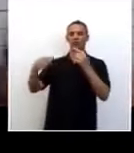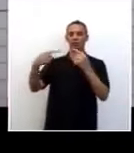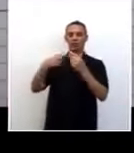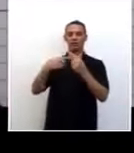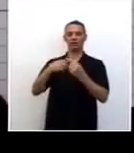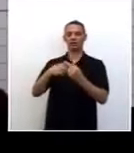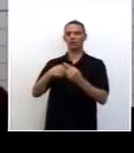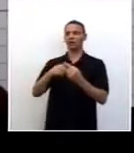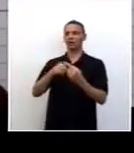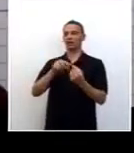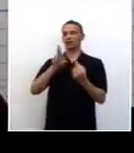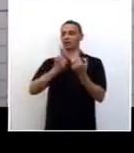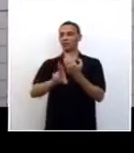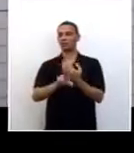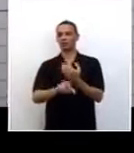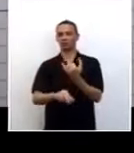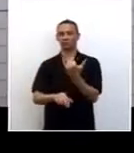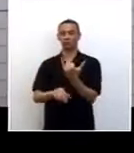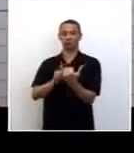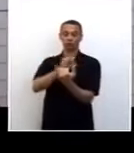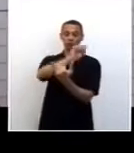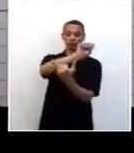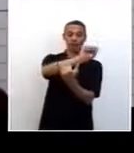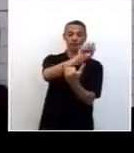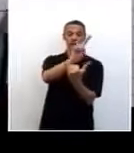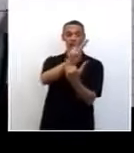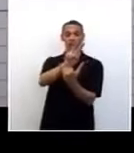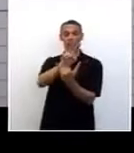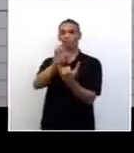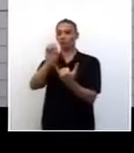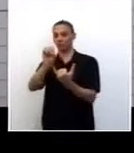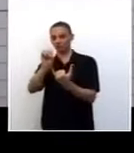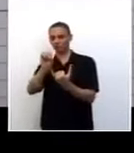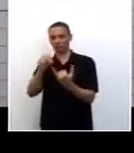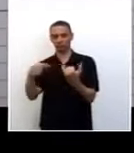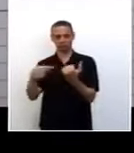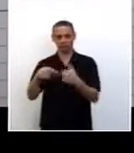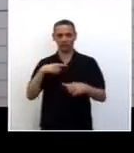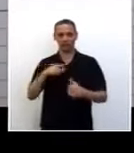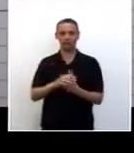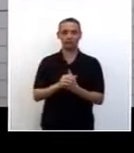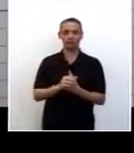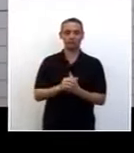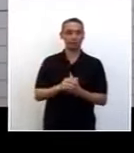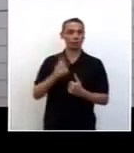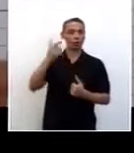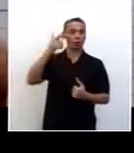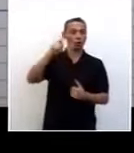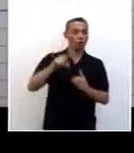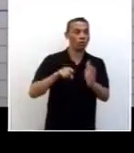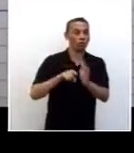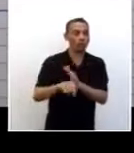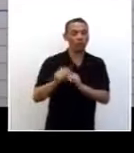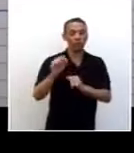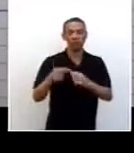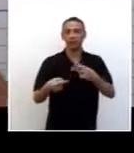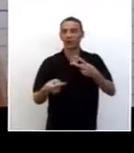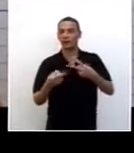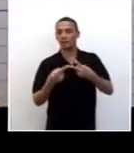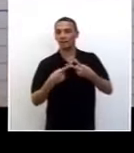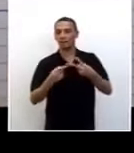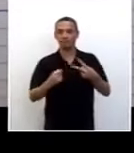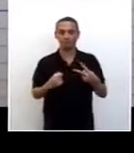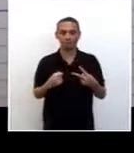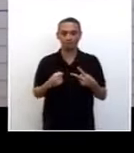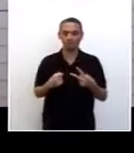e a informação eu vou localizar no lá no texto e vou colocar aqui a outra questão eu vou trabalhar